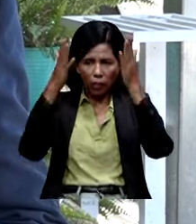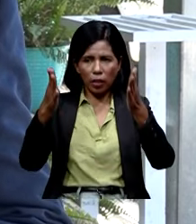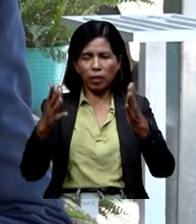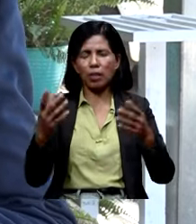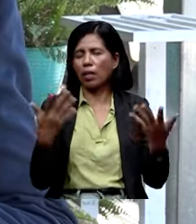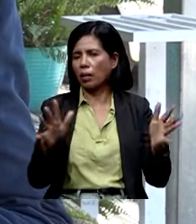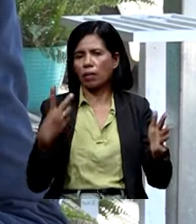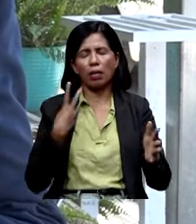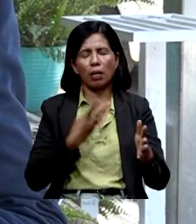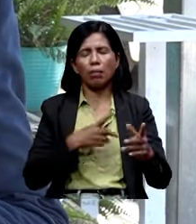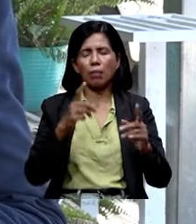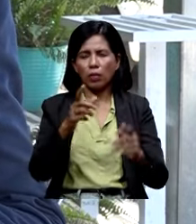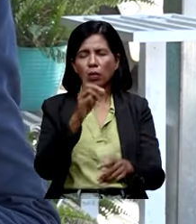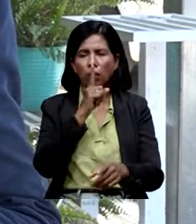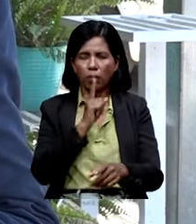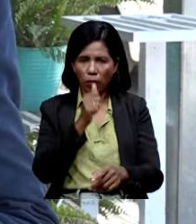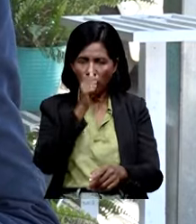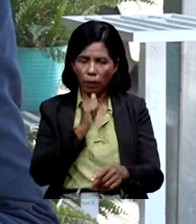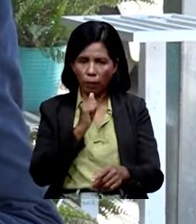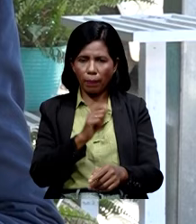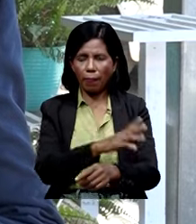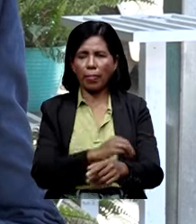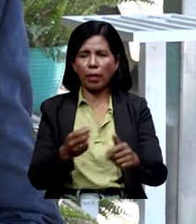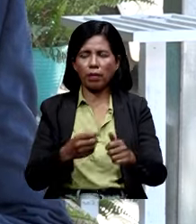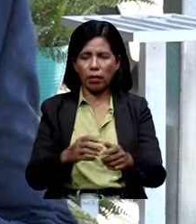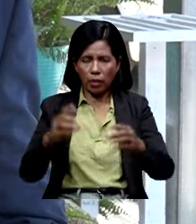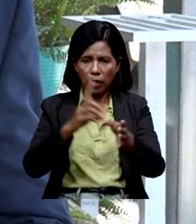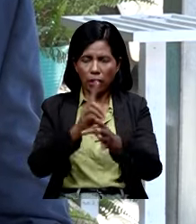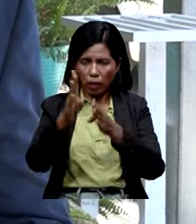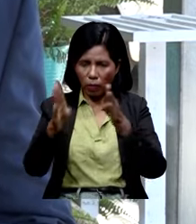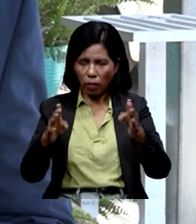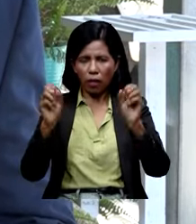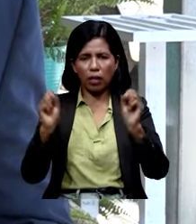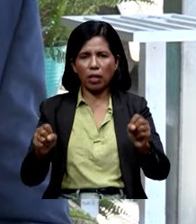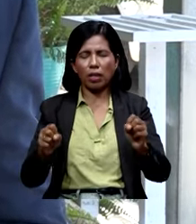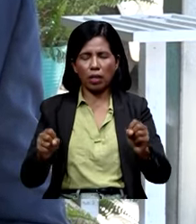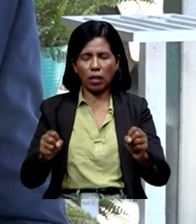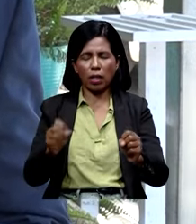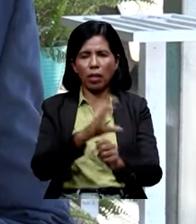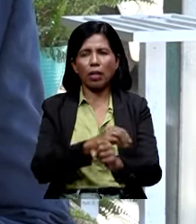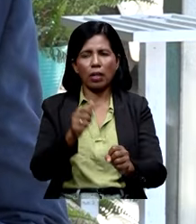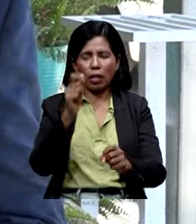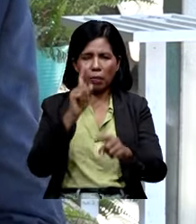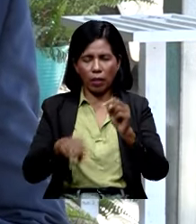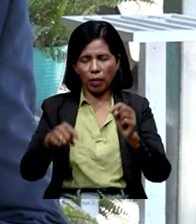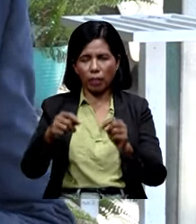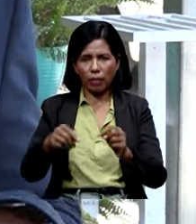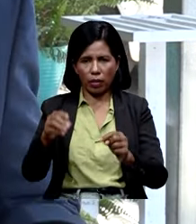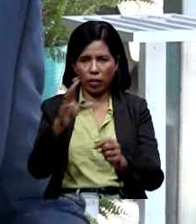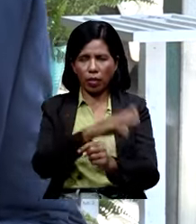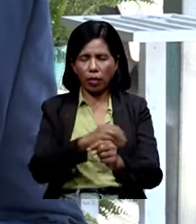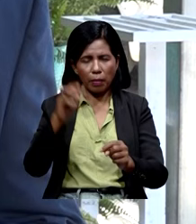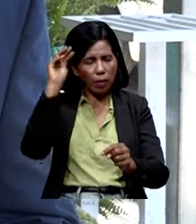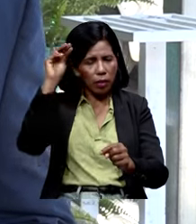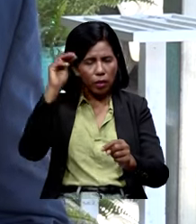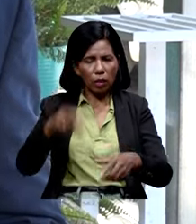no no. Anto dirigente ne ten ser fera kakuta kitua. Usa kakuta fera kitua. La bel de facum helde. Tamba misteru fo fier o atu